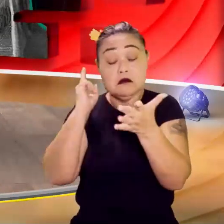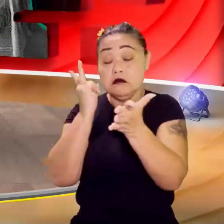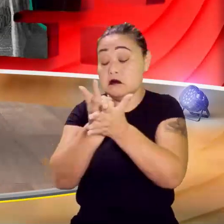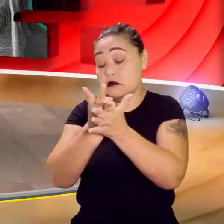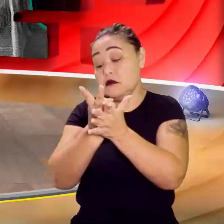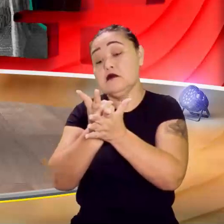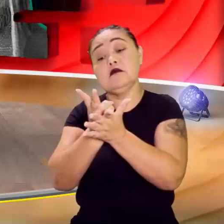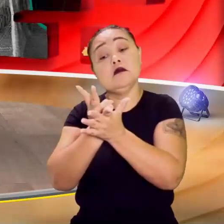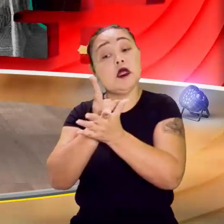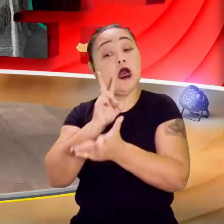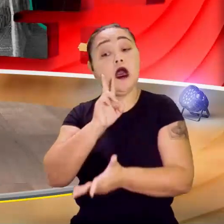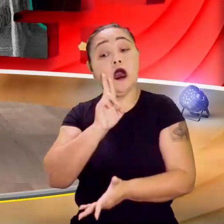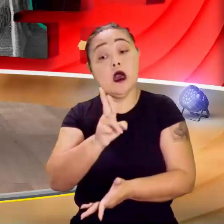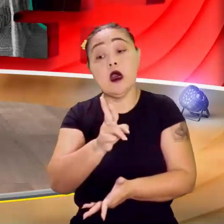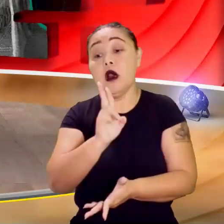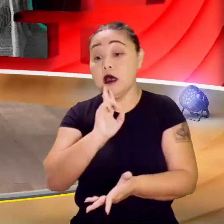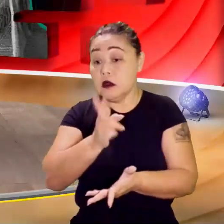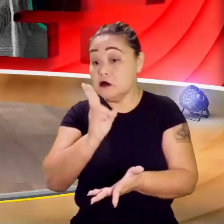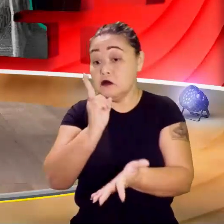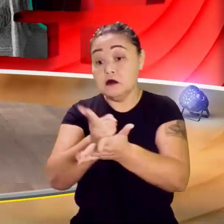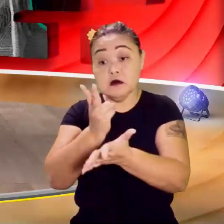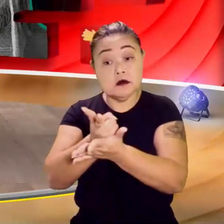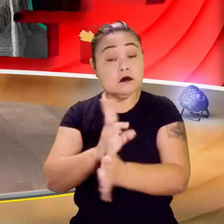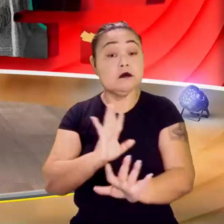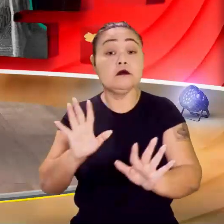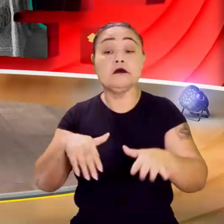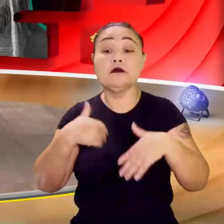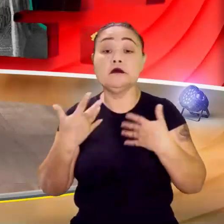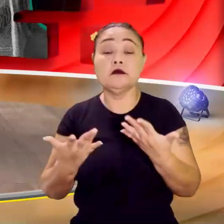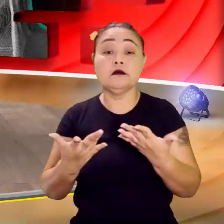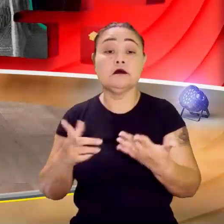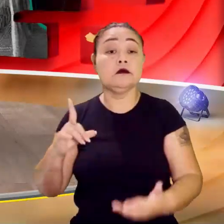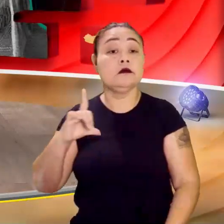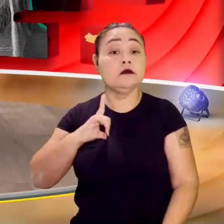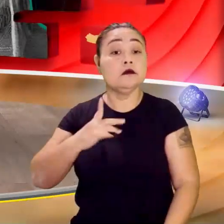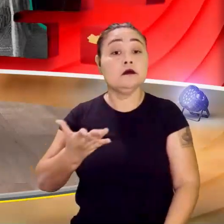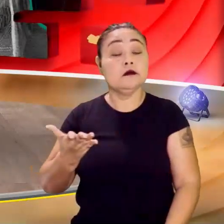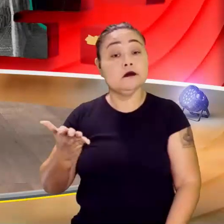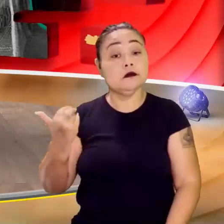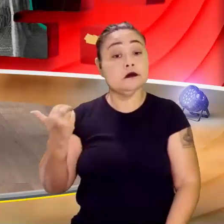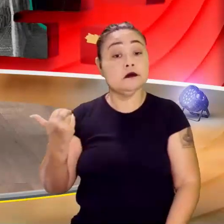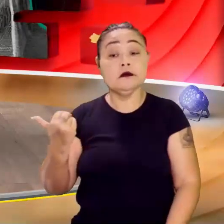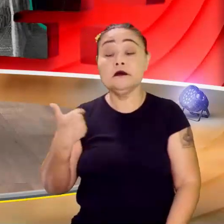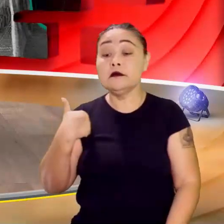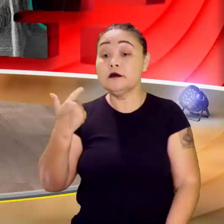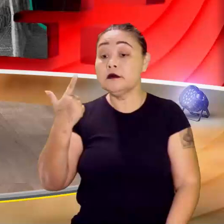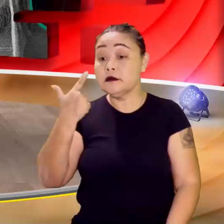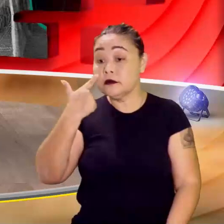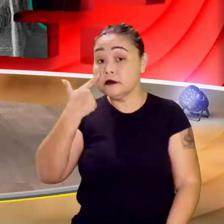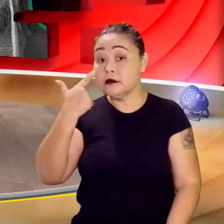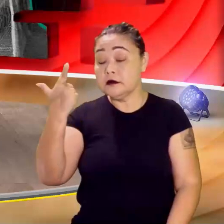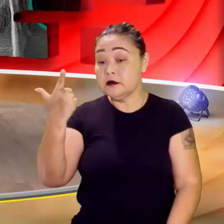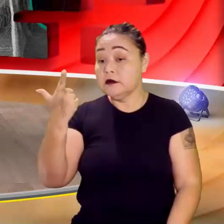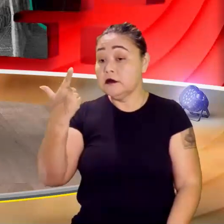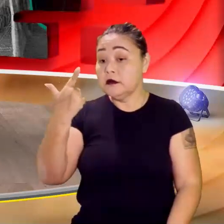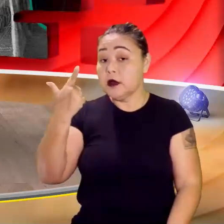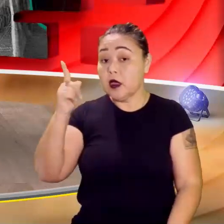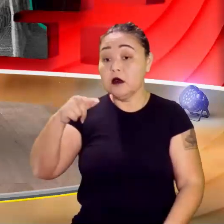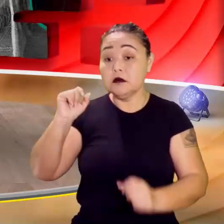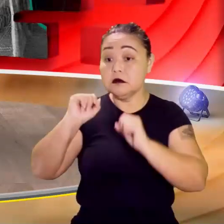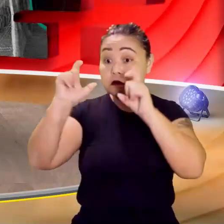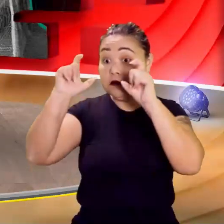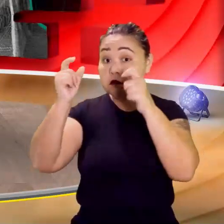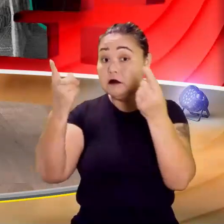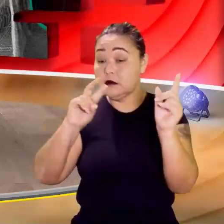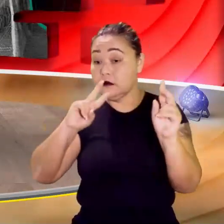vai bater certo. O resultado mesmo, né? Vamos lá então, então a gente vai agora fazer uma observação assim, né? Vocês vão ver ali